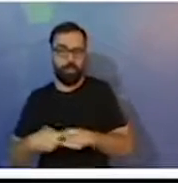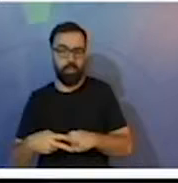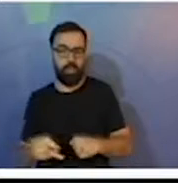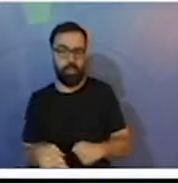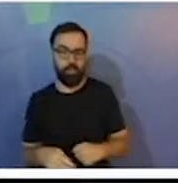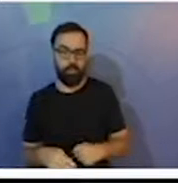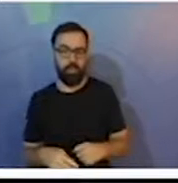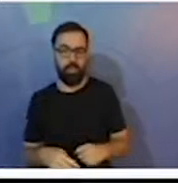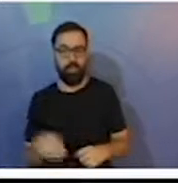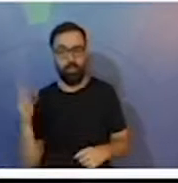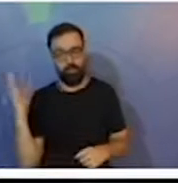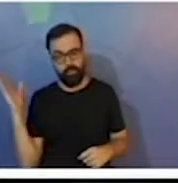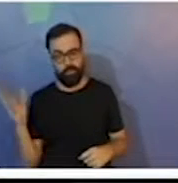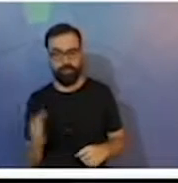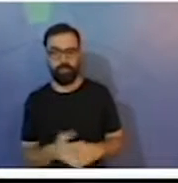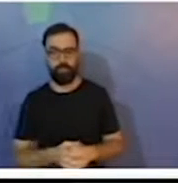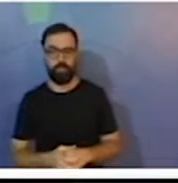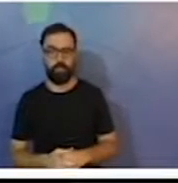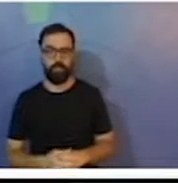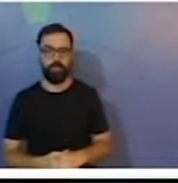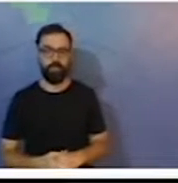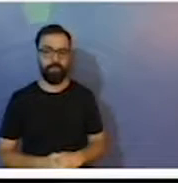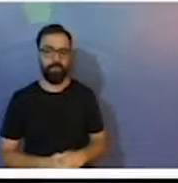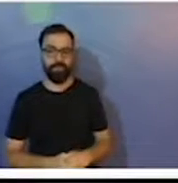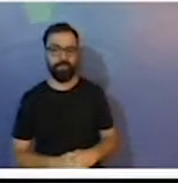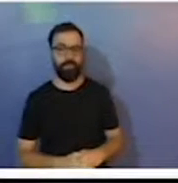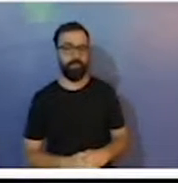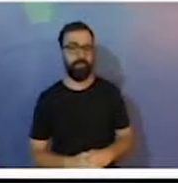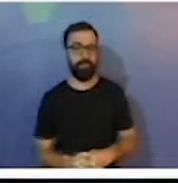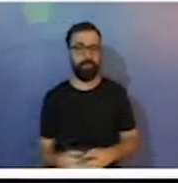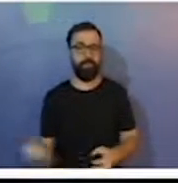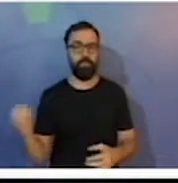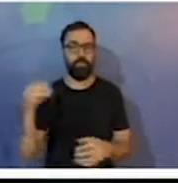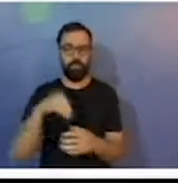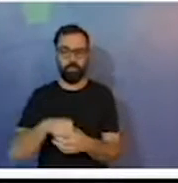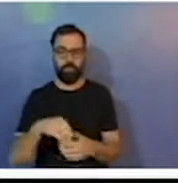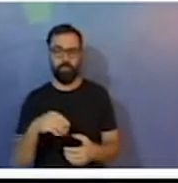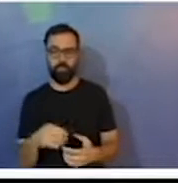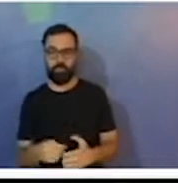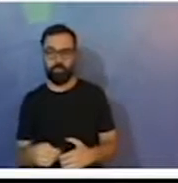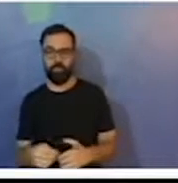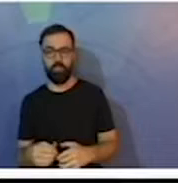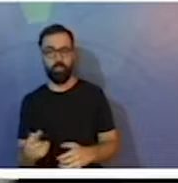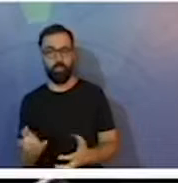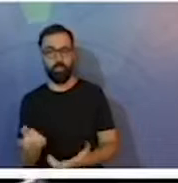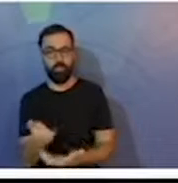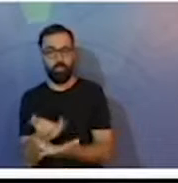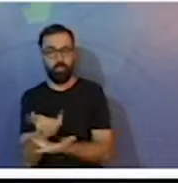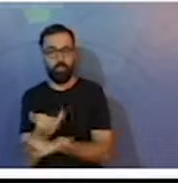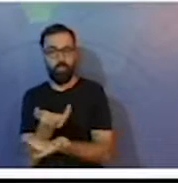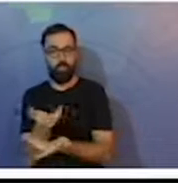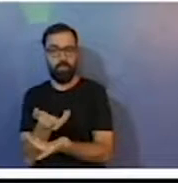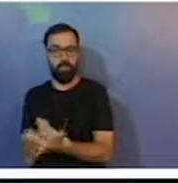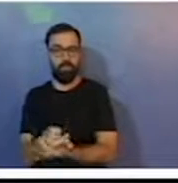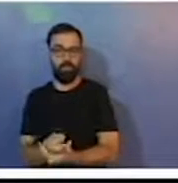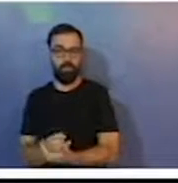descasque a batata e aqui embaixo tem bata novamente adicione e coe